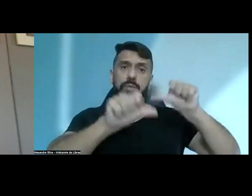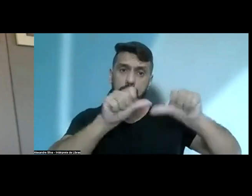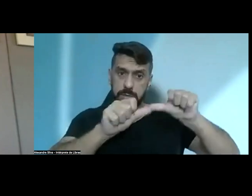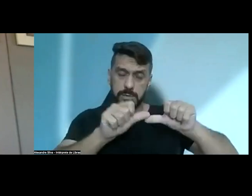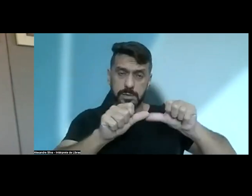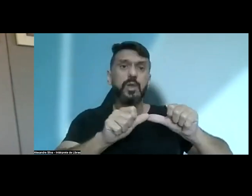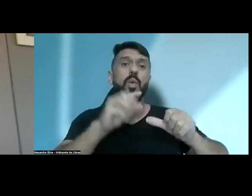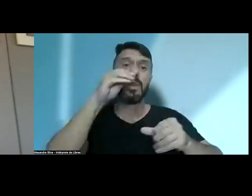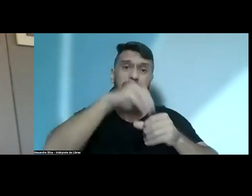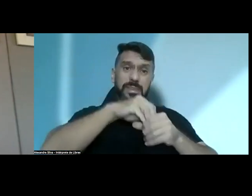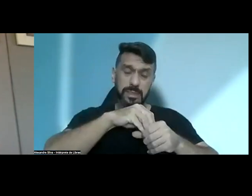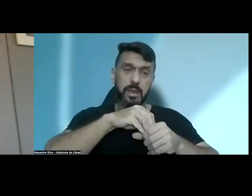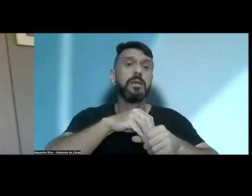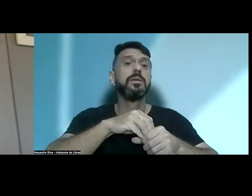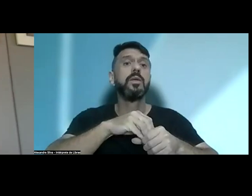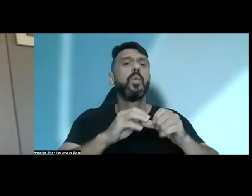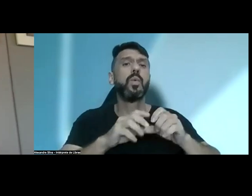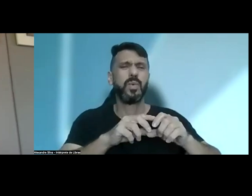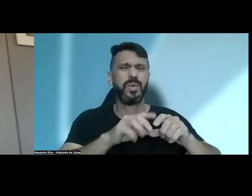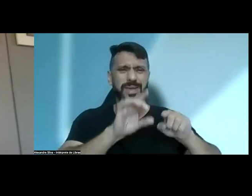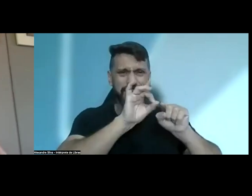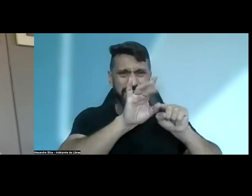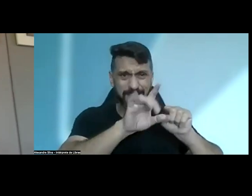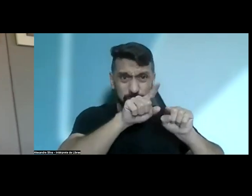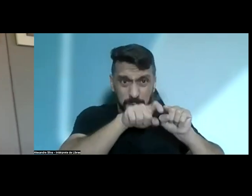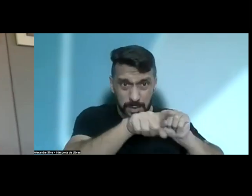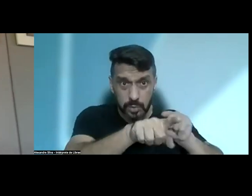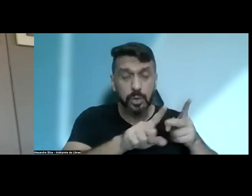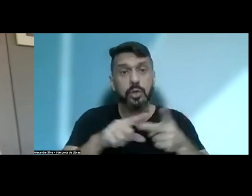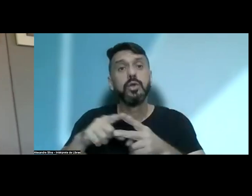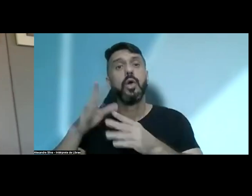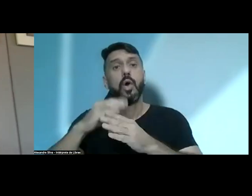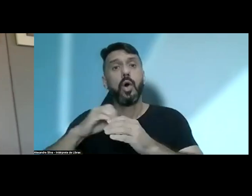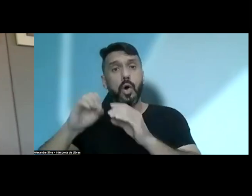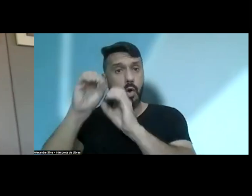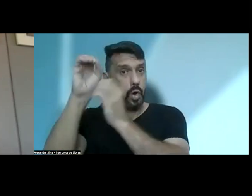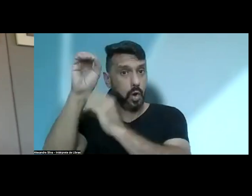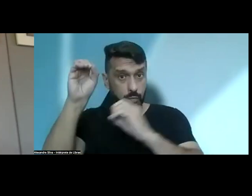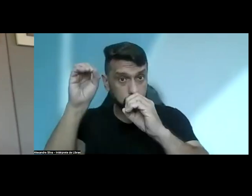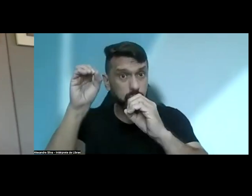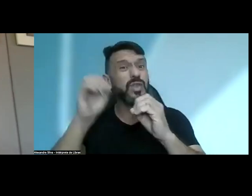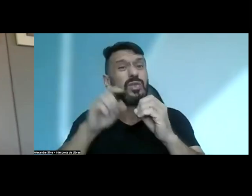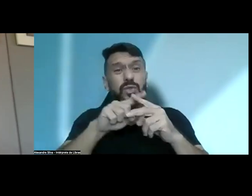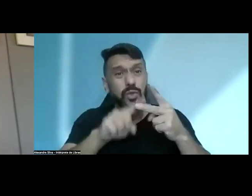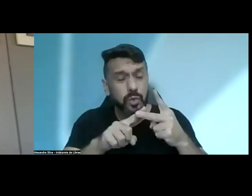que acontece tanto no óvulo quanto no espermatozoide e tornam esses, né, esses gametas muito